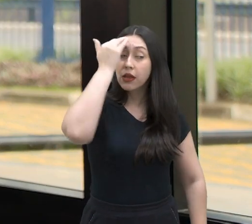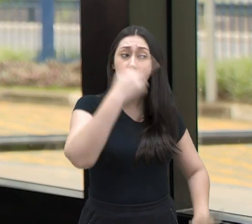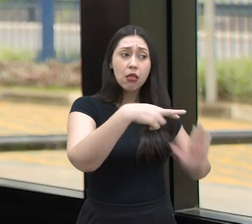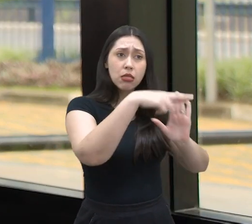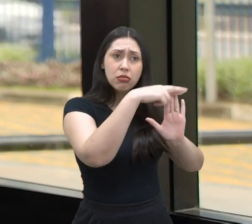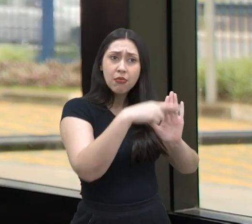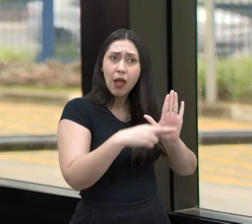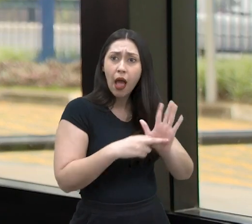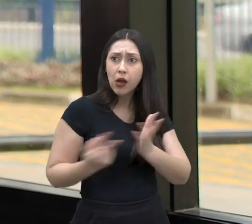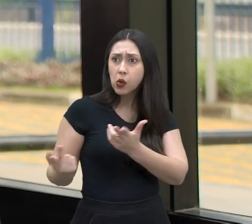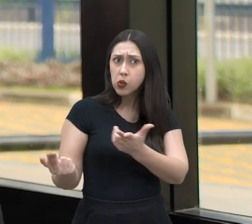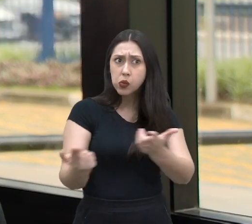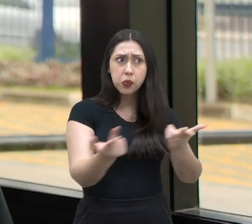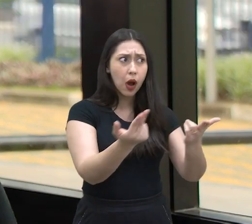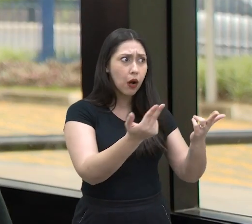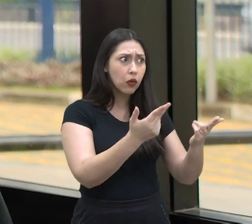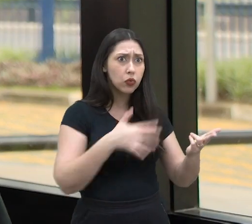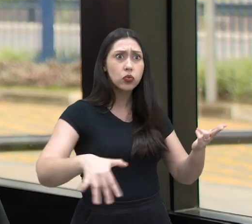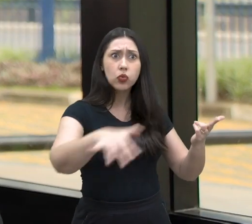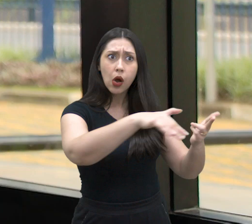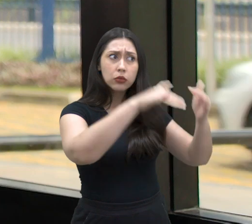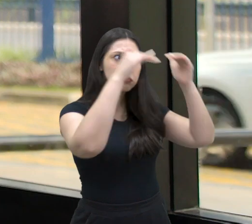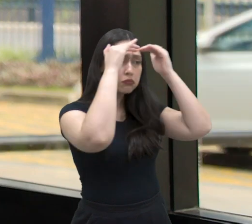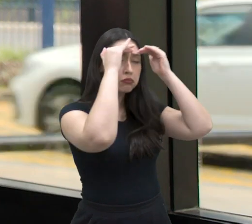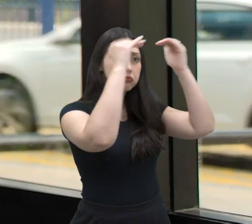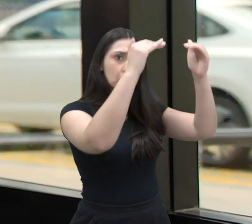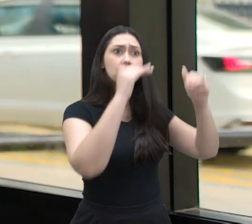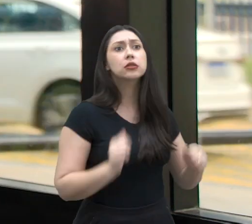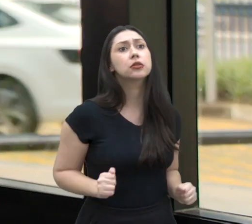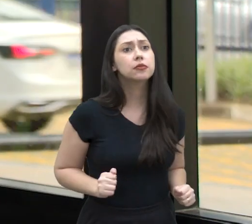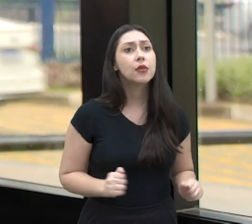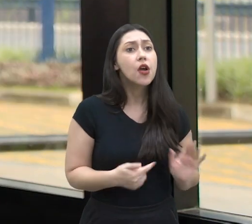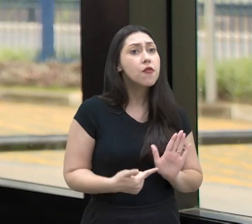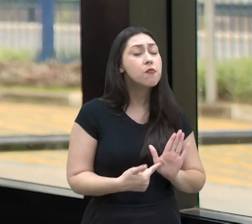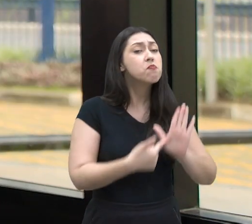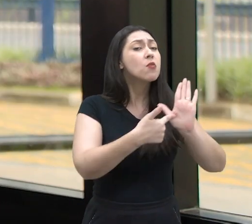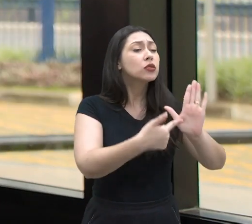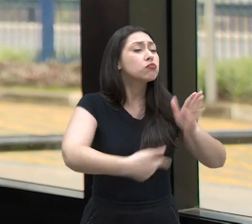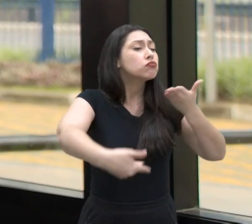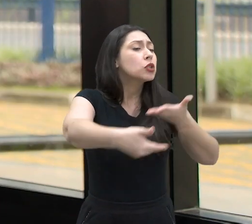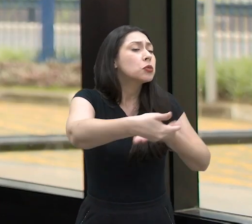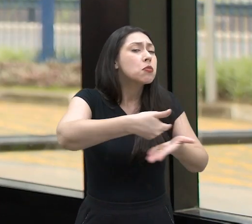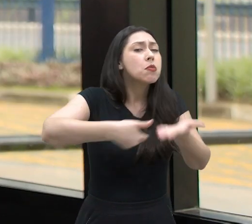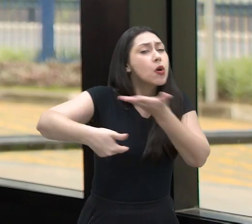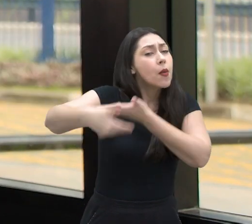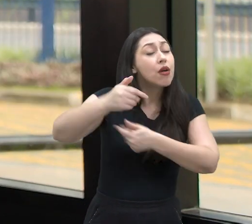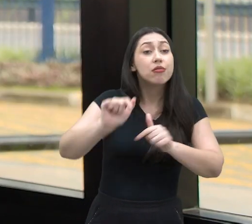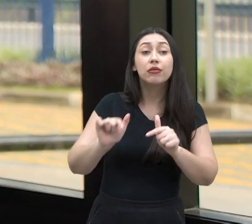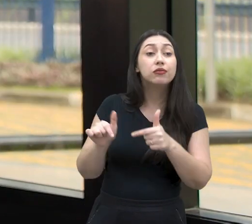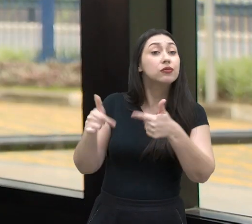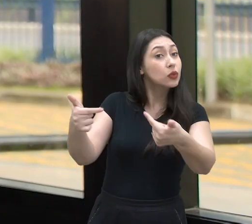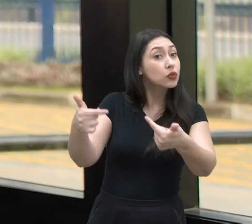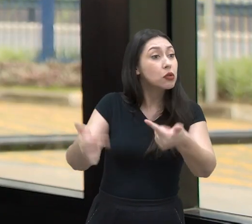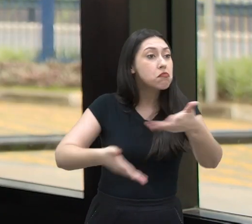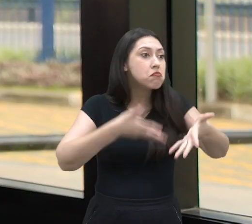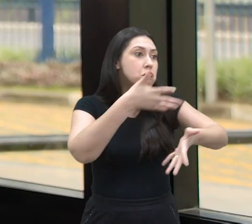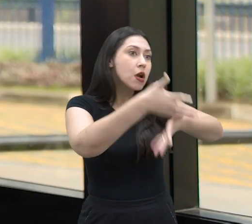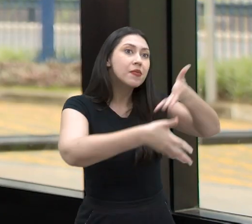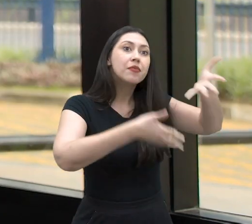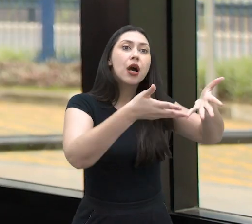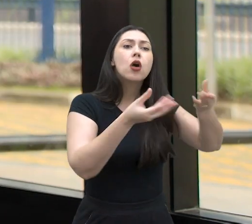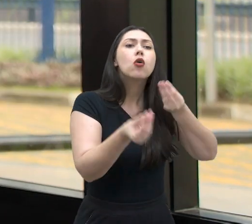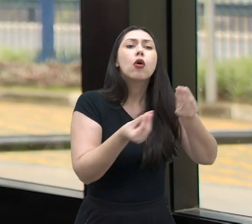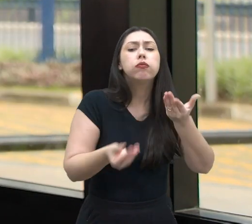Que as regras que valem para eles, valem para mim também. Então a gente vai mostrando essa relação política a partir das nossas ações, das